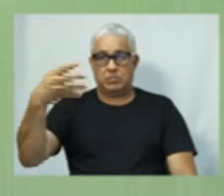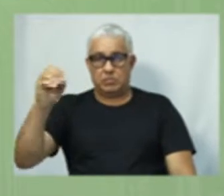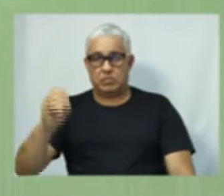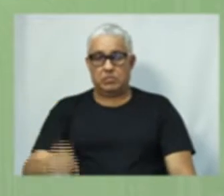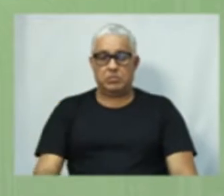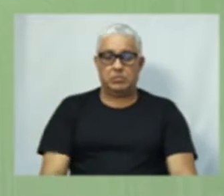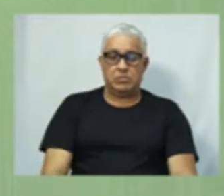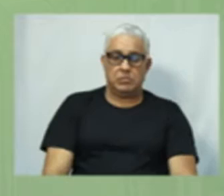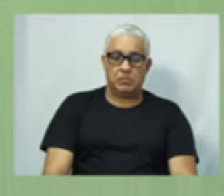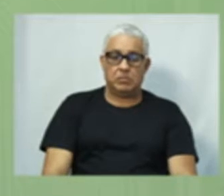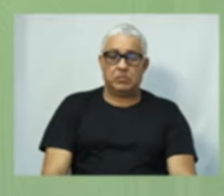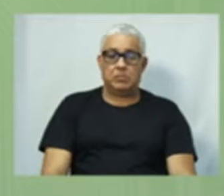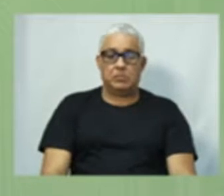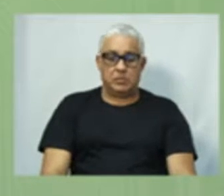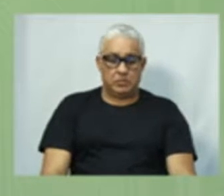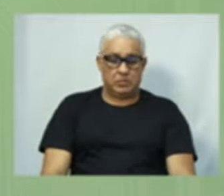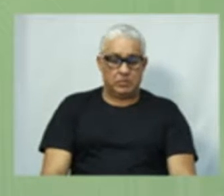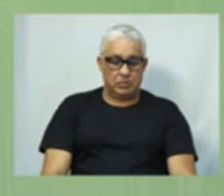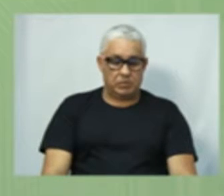o valor que eu pagarei